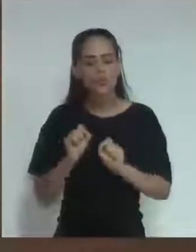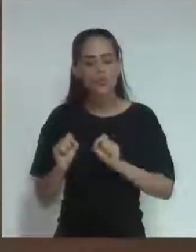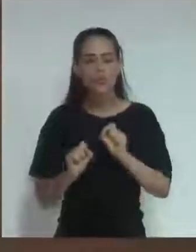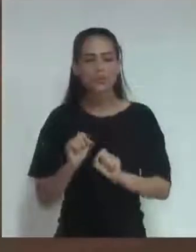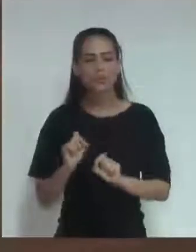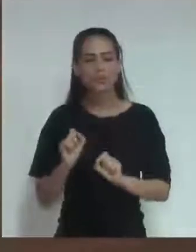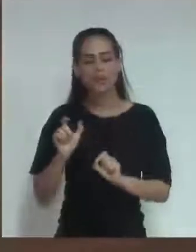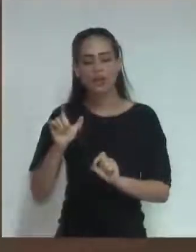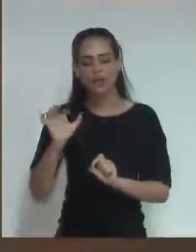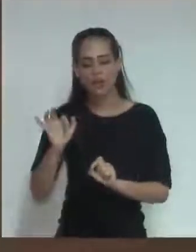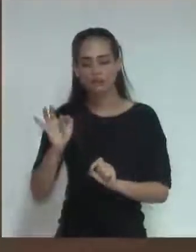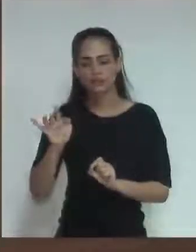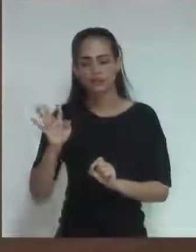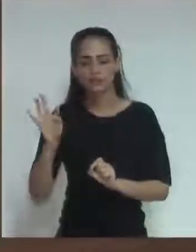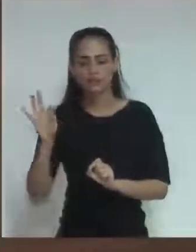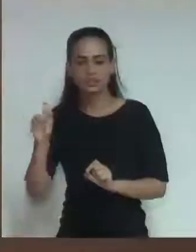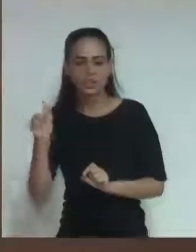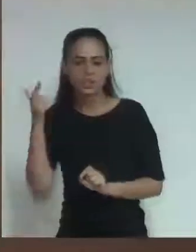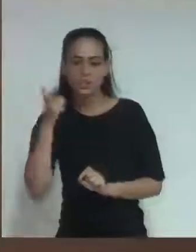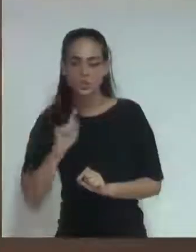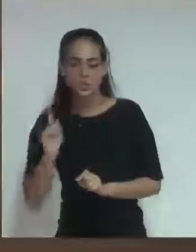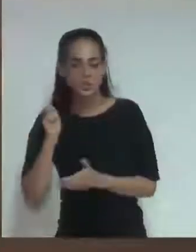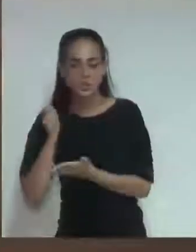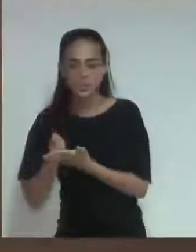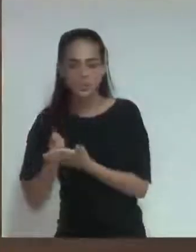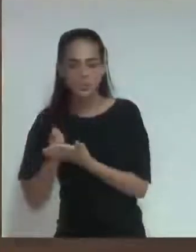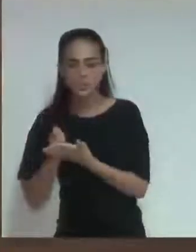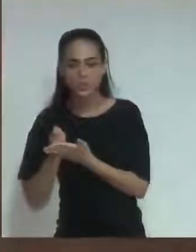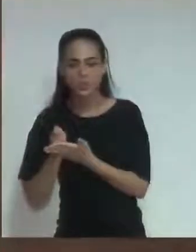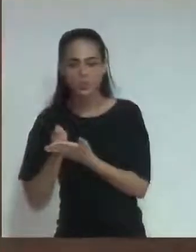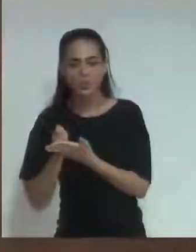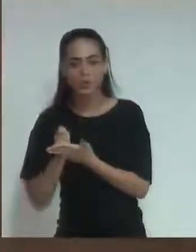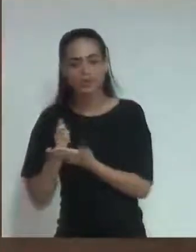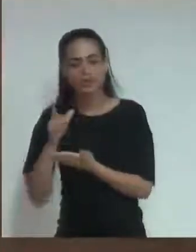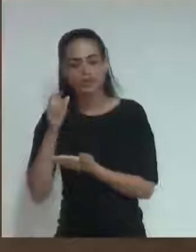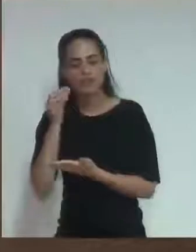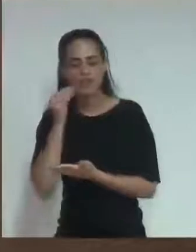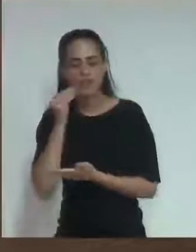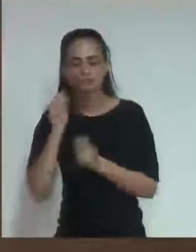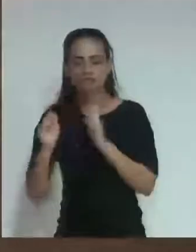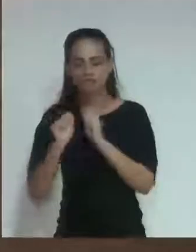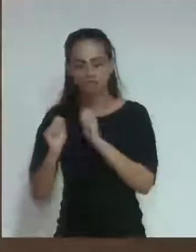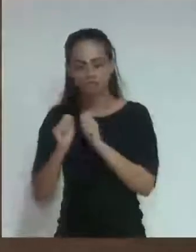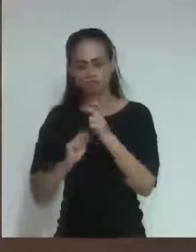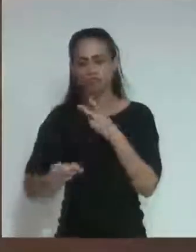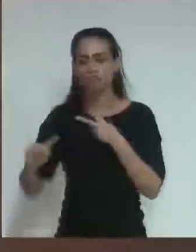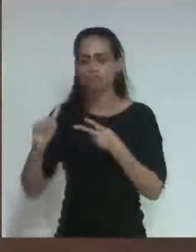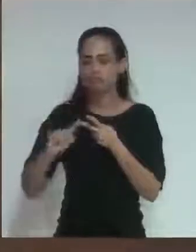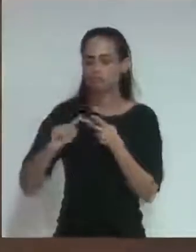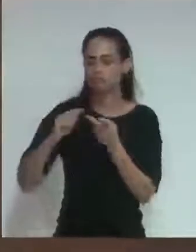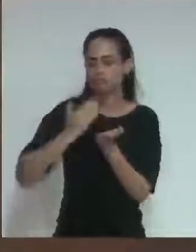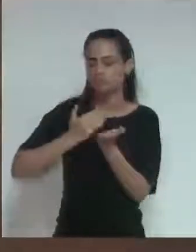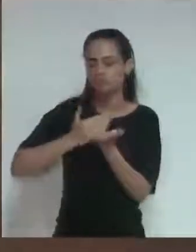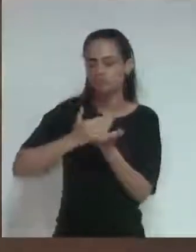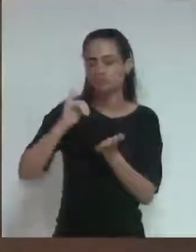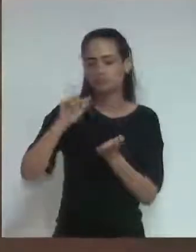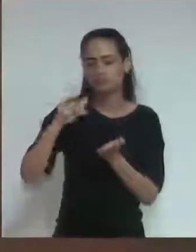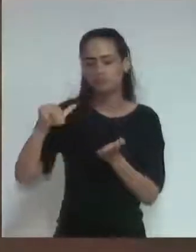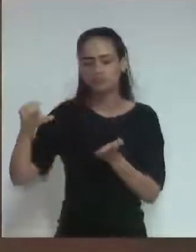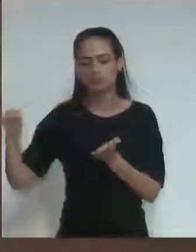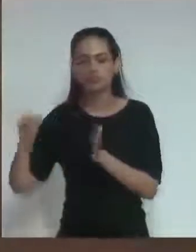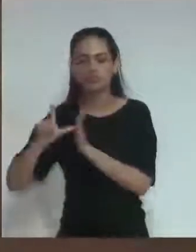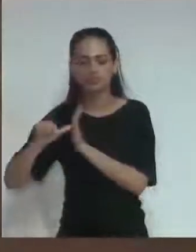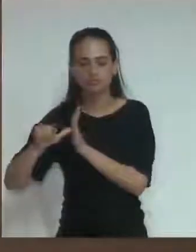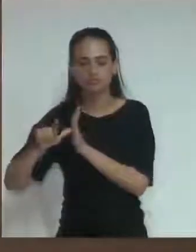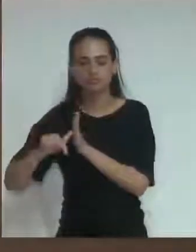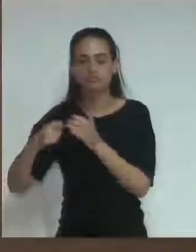de FGTS, de depósito, para preservar a folha e outros serviços essenciais. Teve que refazer um reparcelamento em INSS atrasado, que não estava